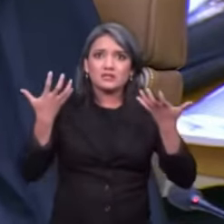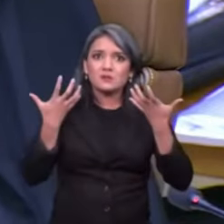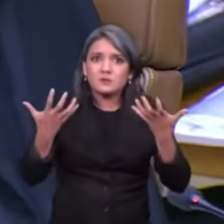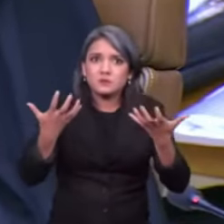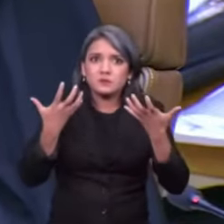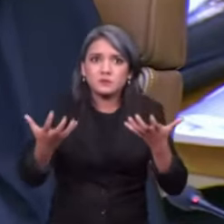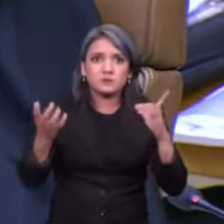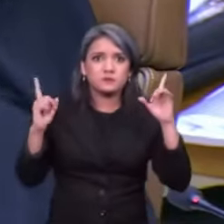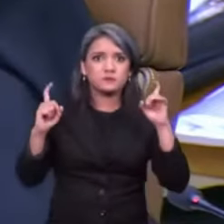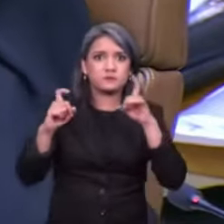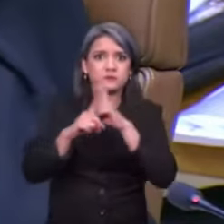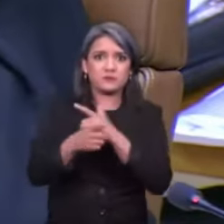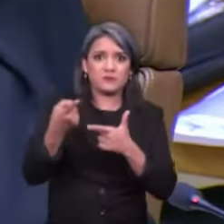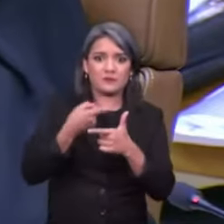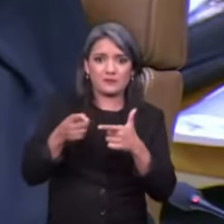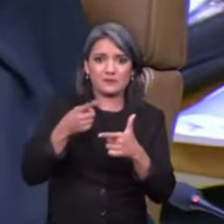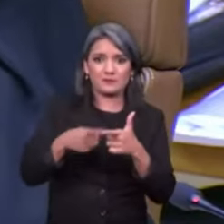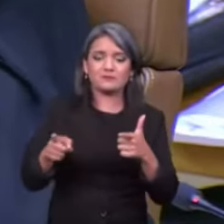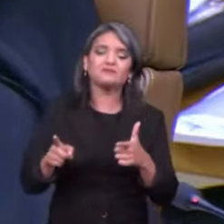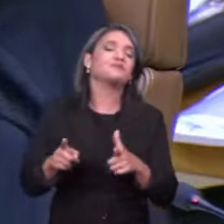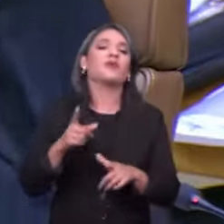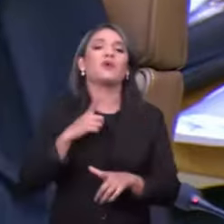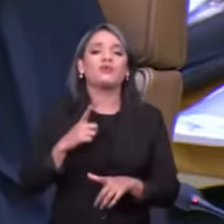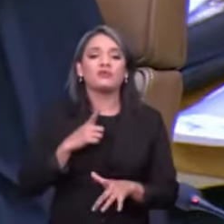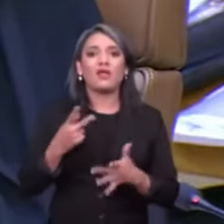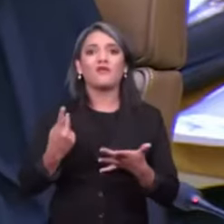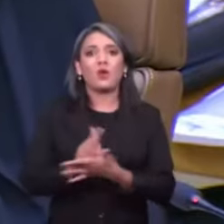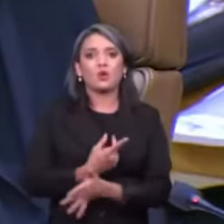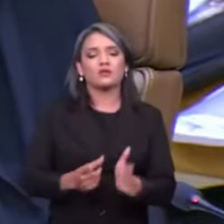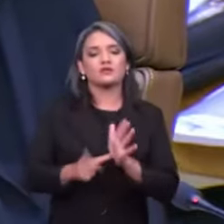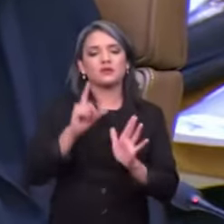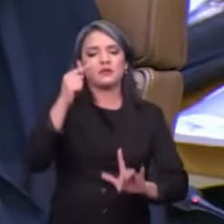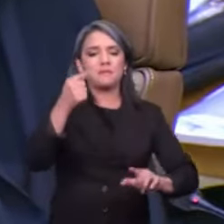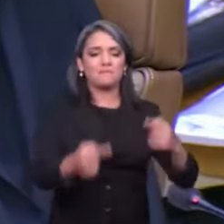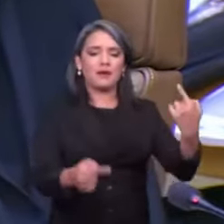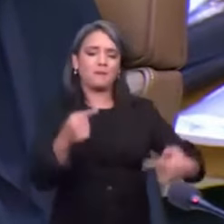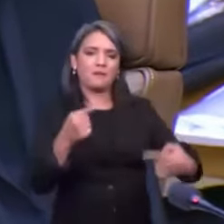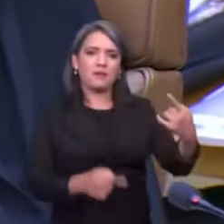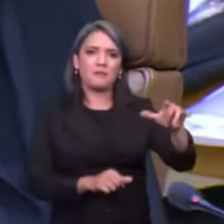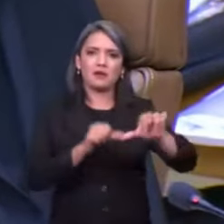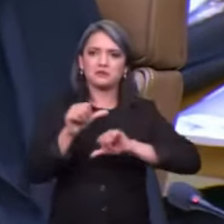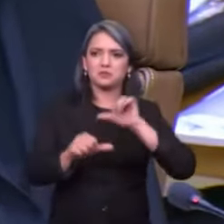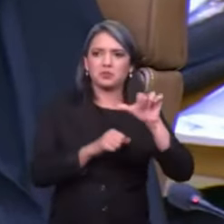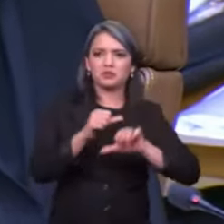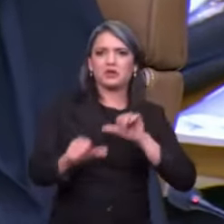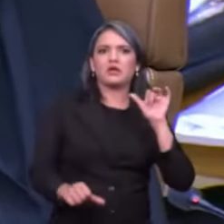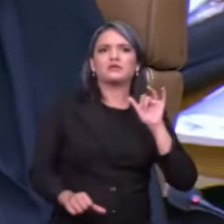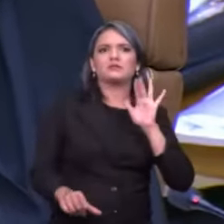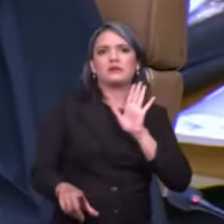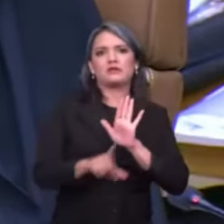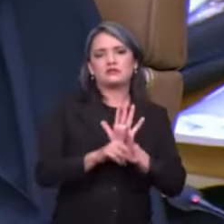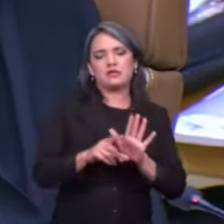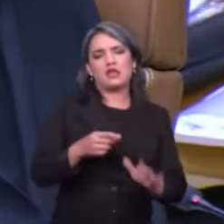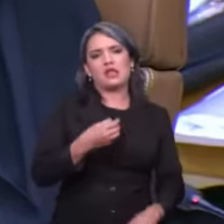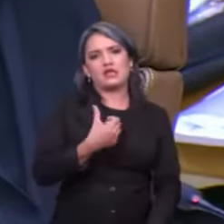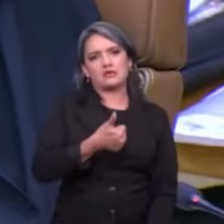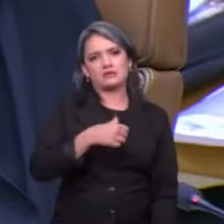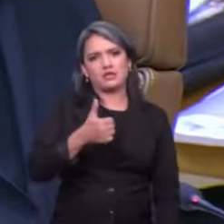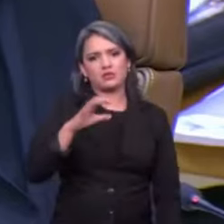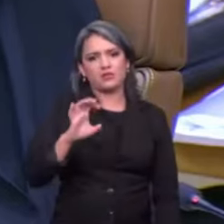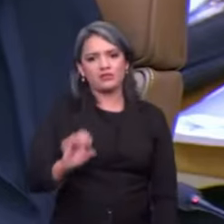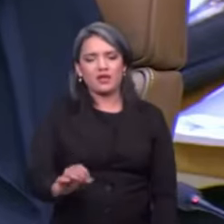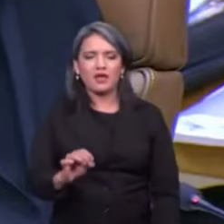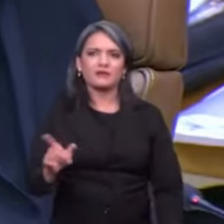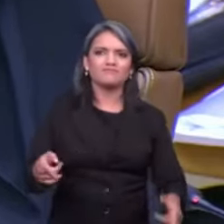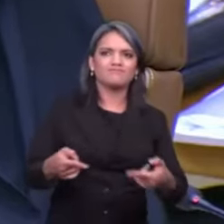A aprovação ocorreu após semanas de debate tenso sobre as mudanças propostas para a medida 110 e a crise de dependência e o aumento